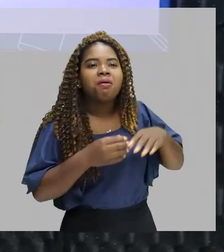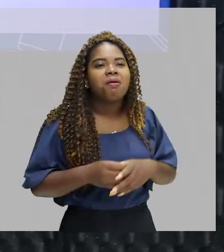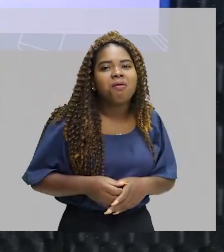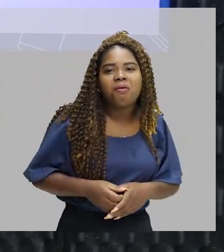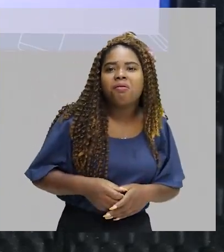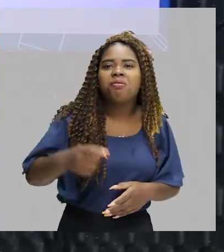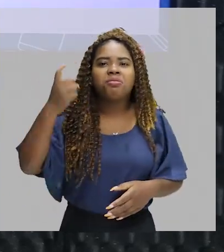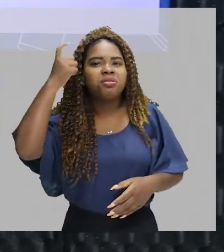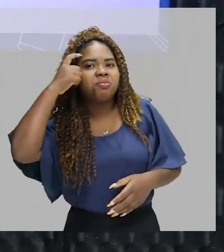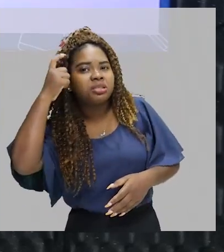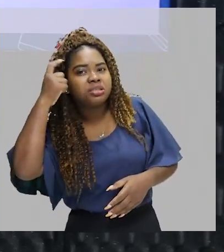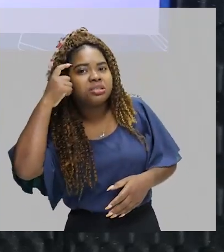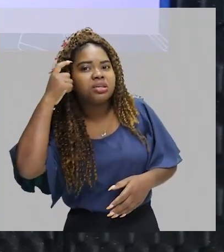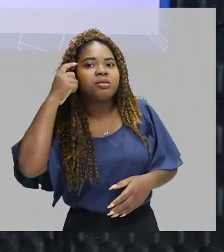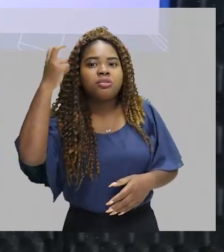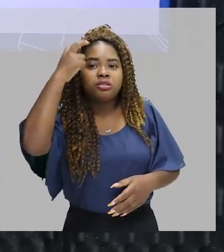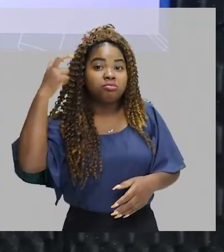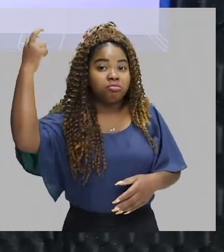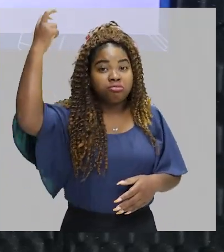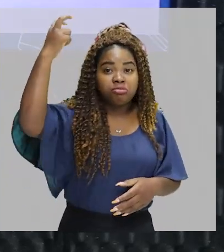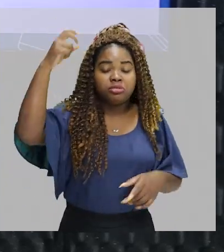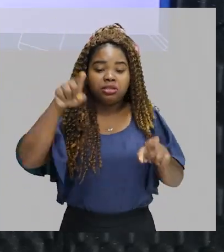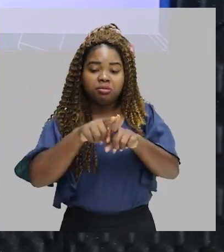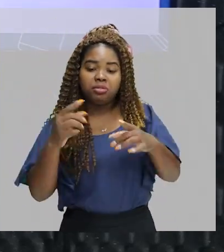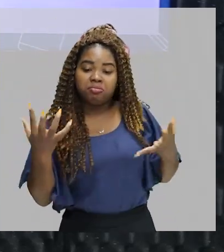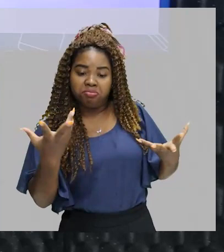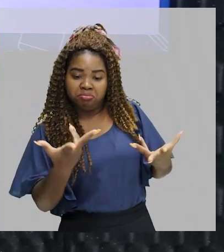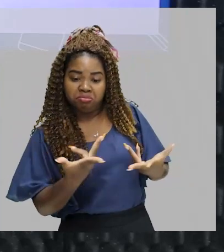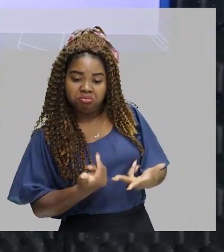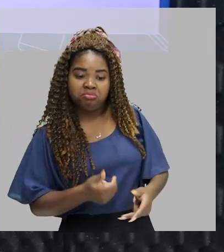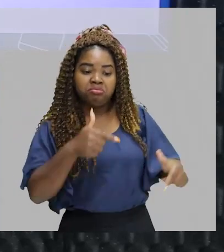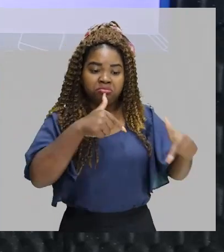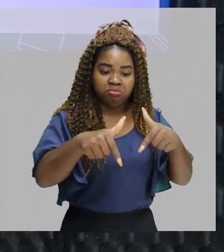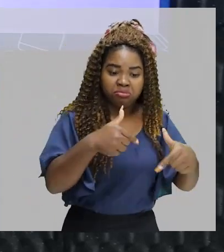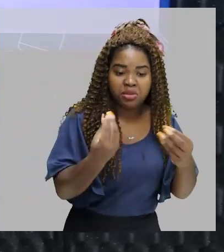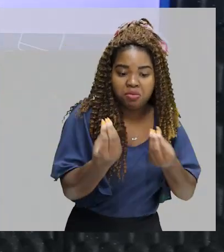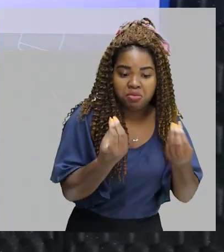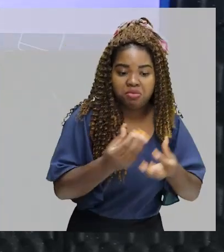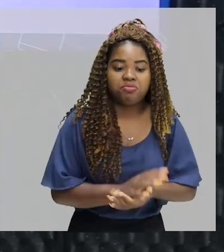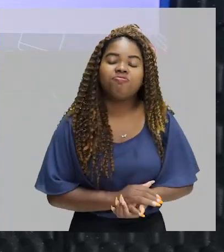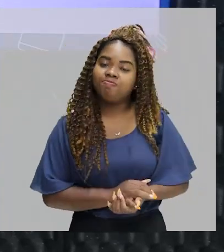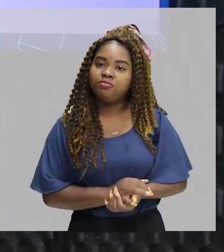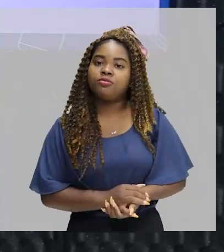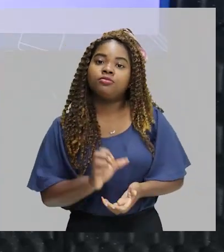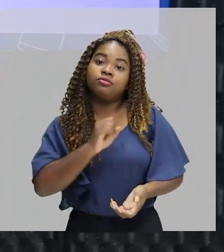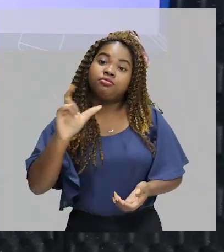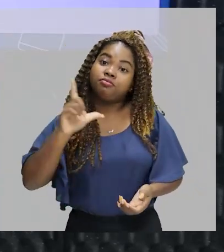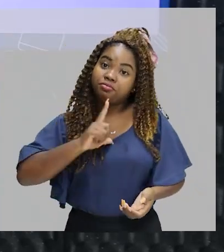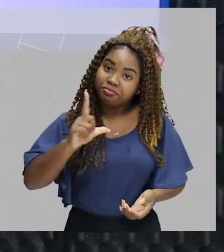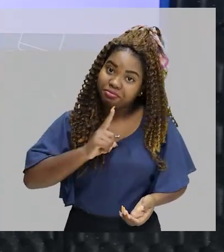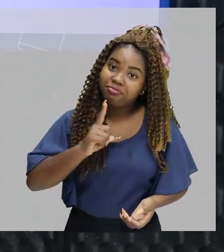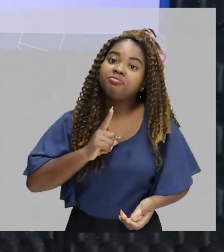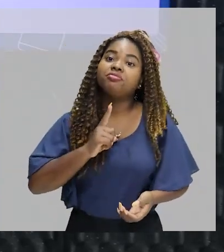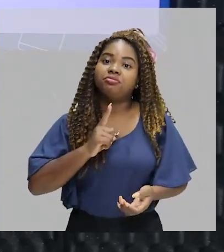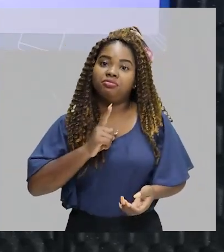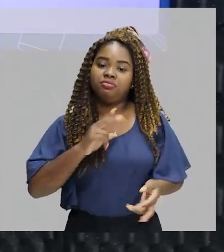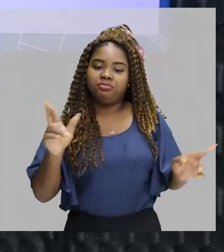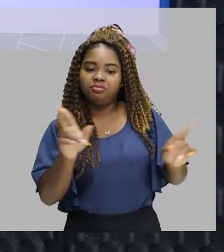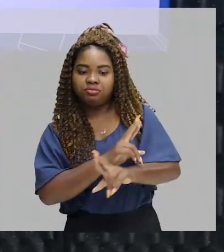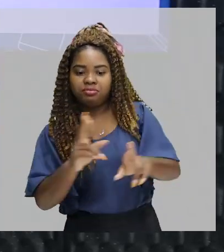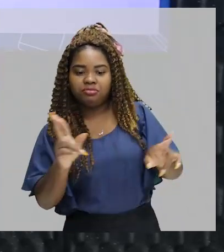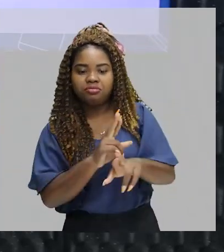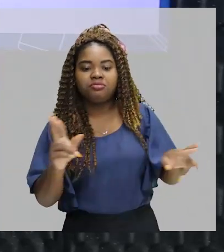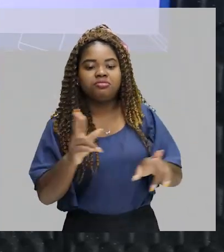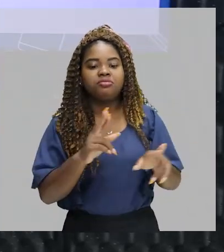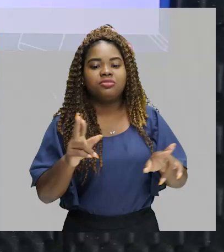intelectualmente, fisicamente, em termos de habilidades, etc. Então, se existe essa perspectiva na relação entre homens e mulheres,